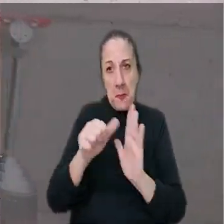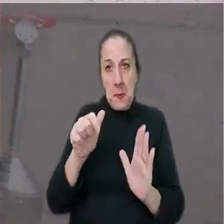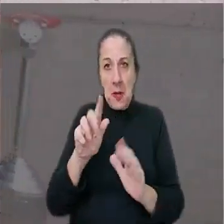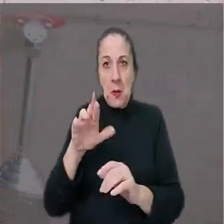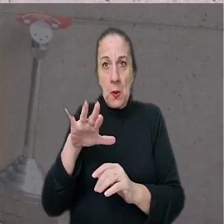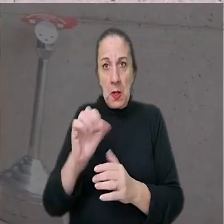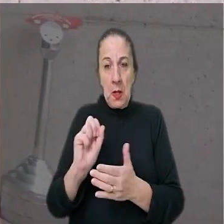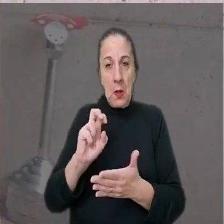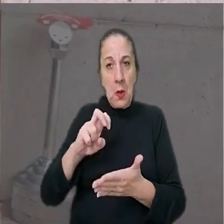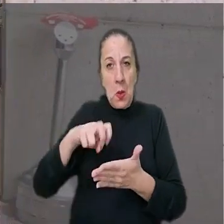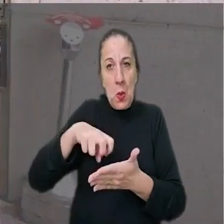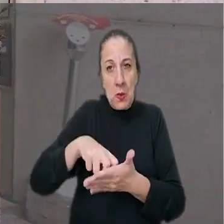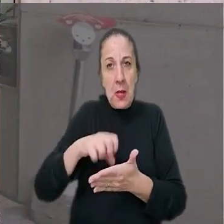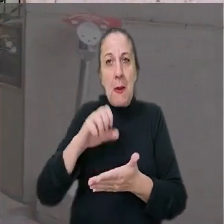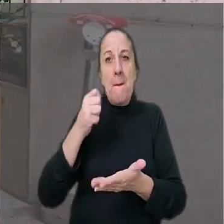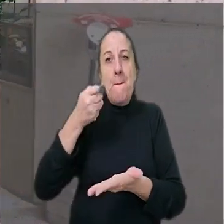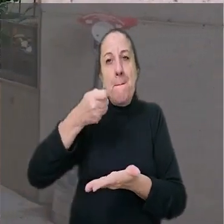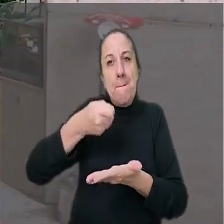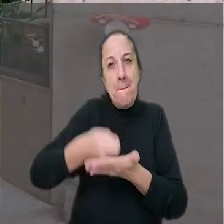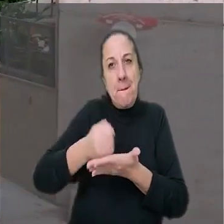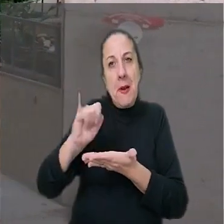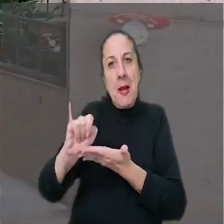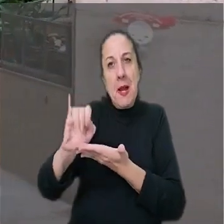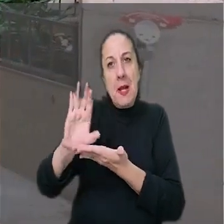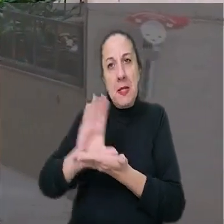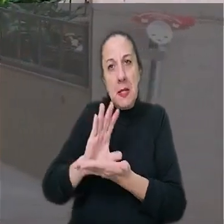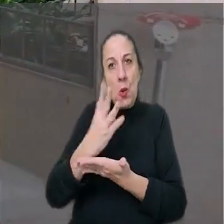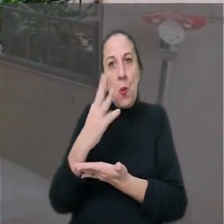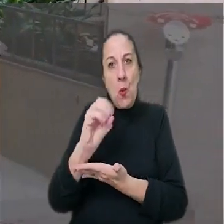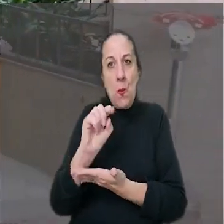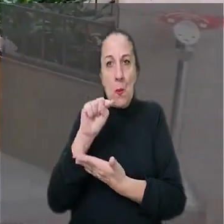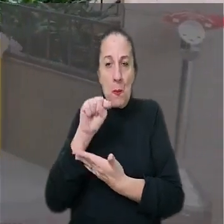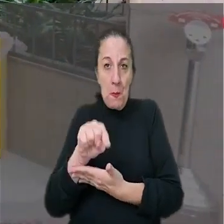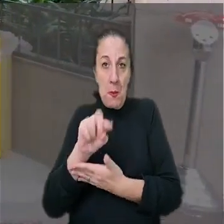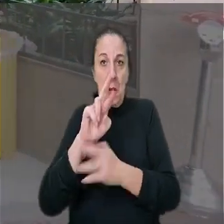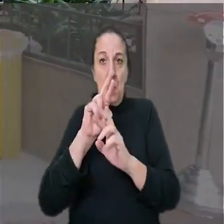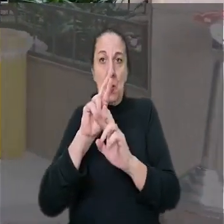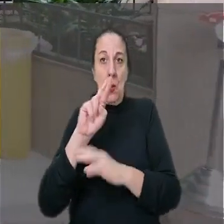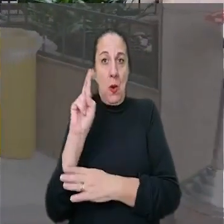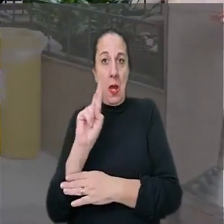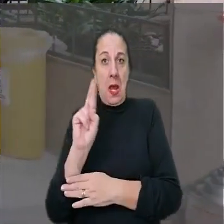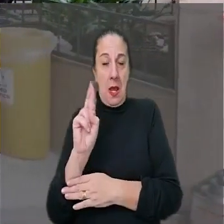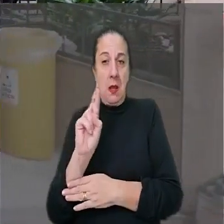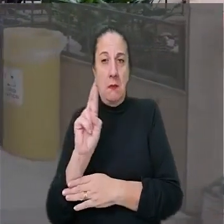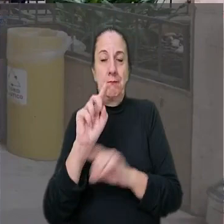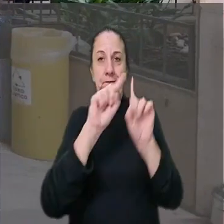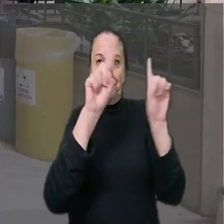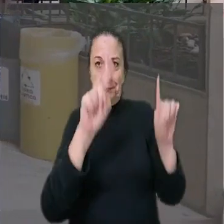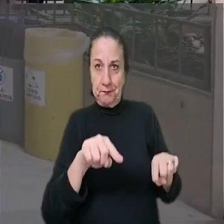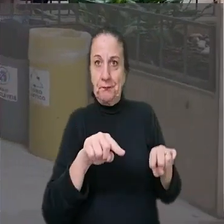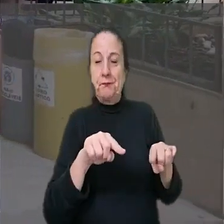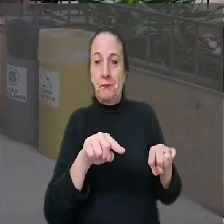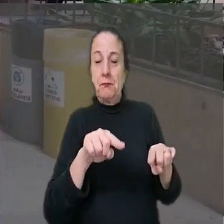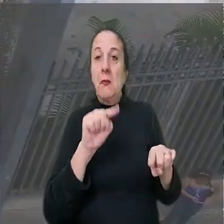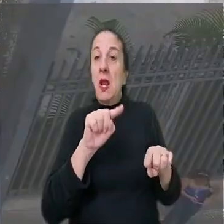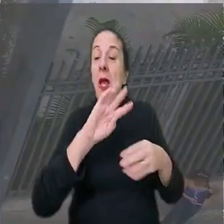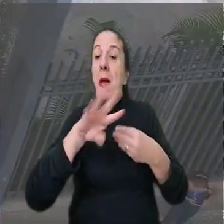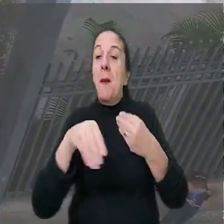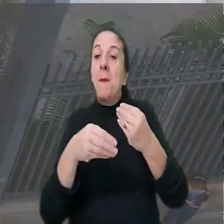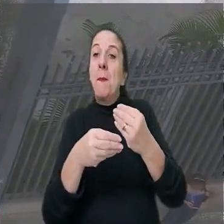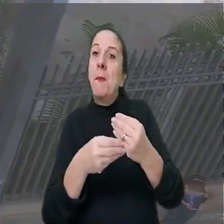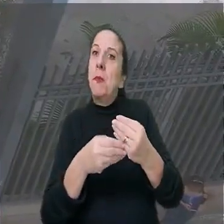grau que havia condenado a ECT a pagar indenização de R$ 40 mil ao carteiro. O TRT aplicou ao caso